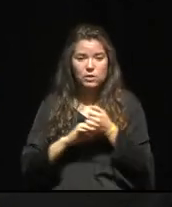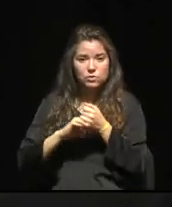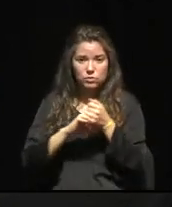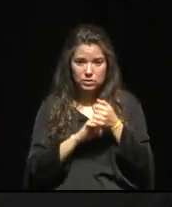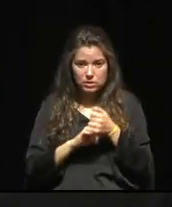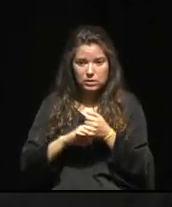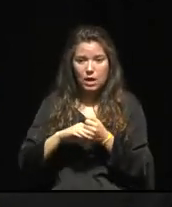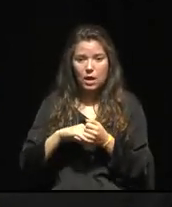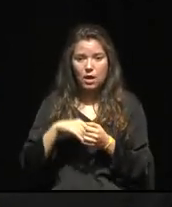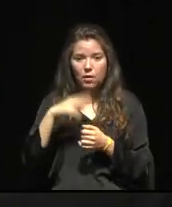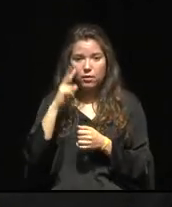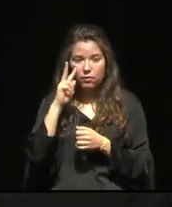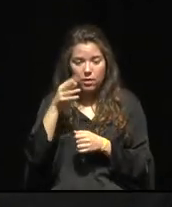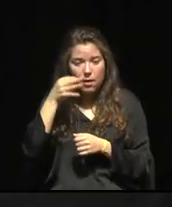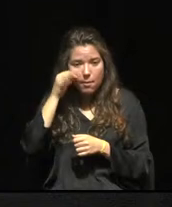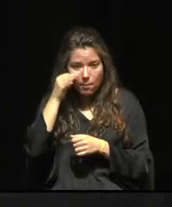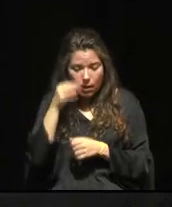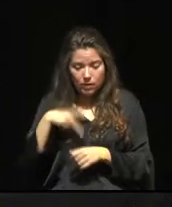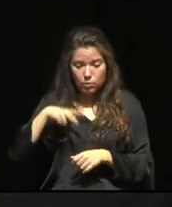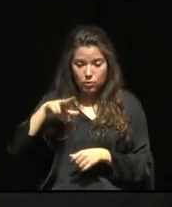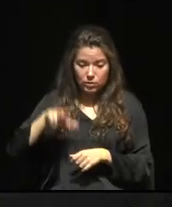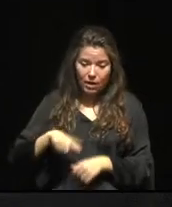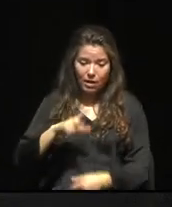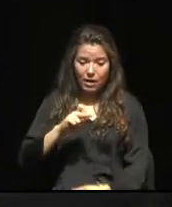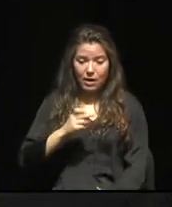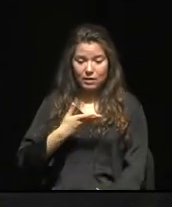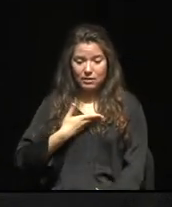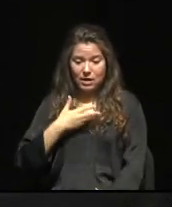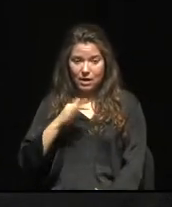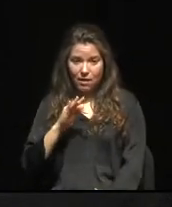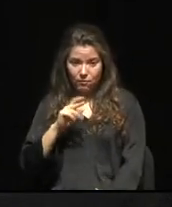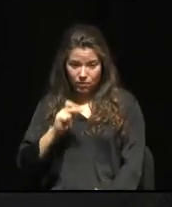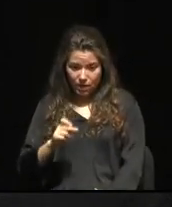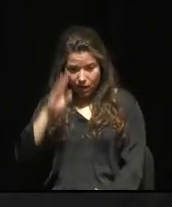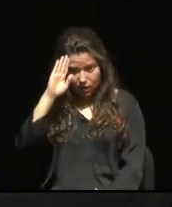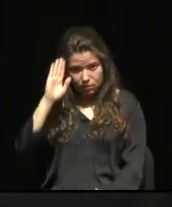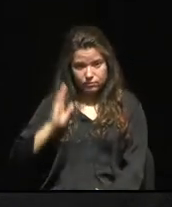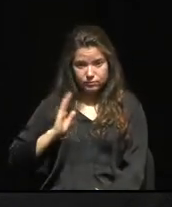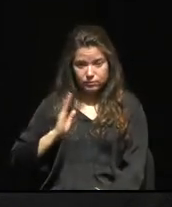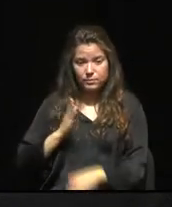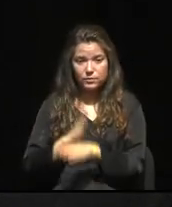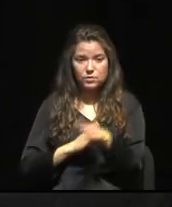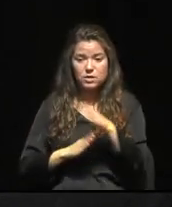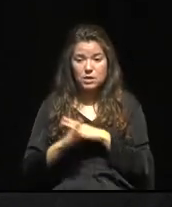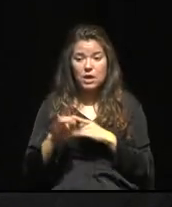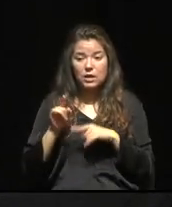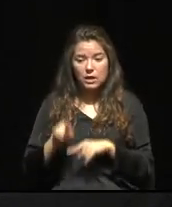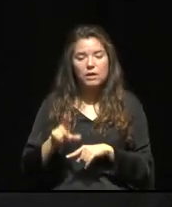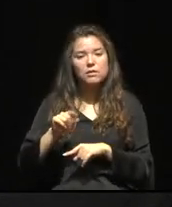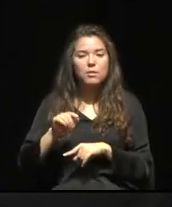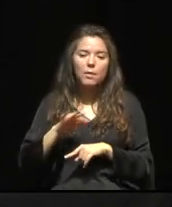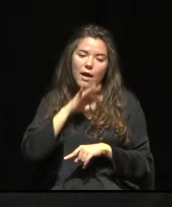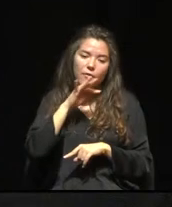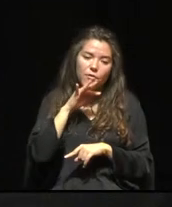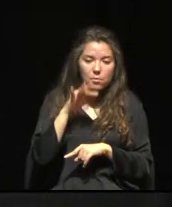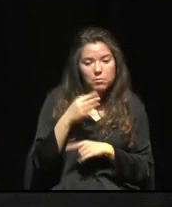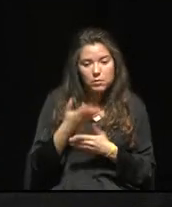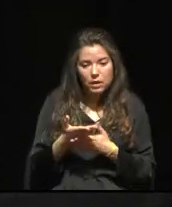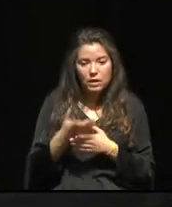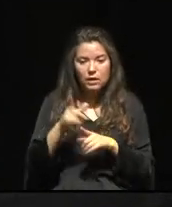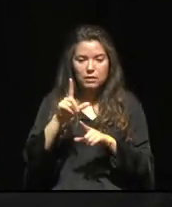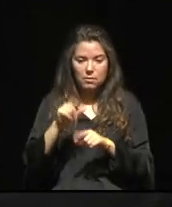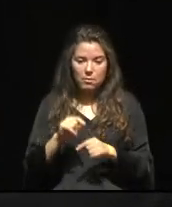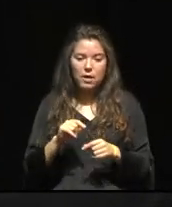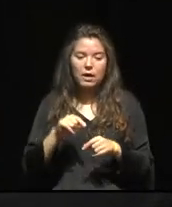em lios de Portugal a adfa Associação dos deficientes das Forças Armadas e por seu intermédio à família enlutada à